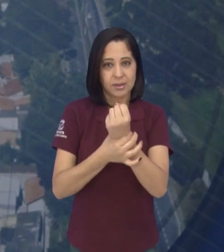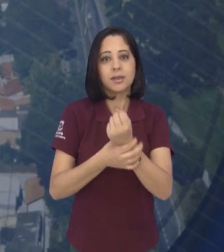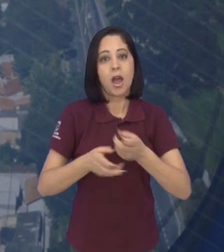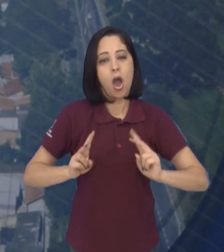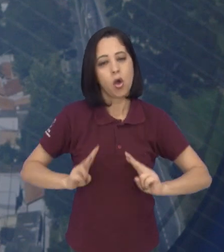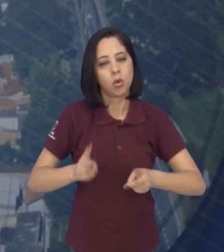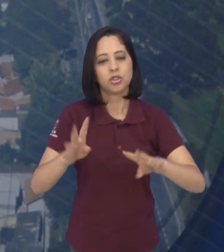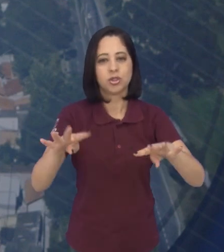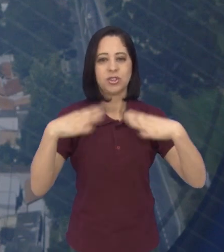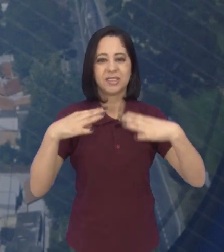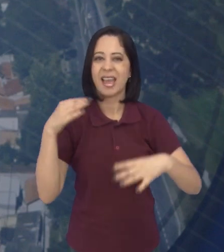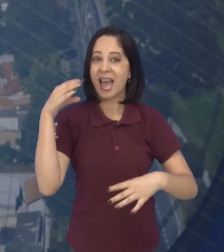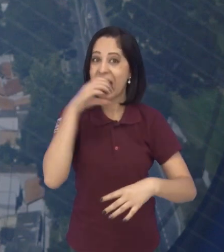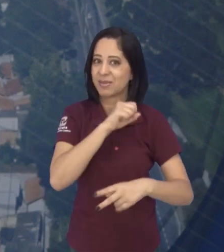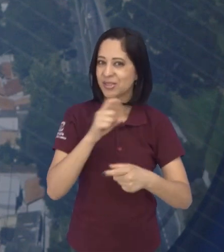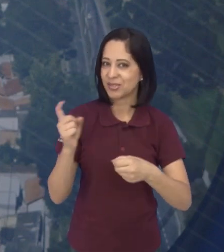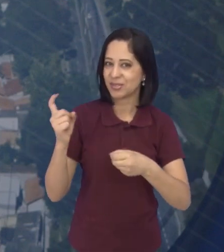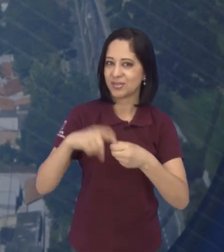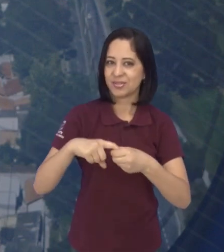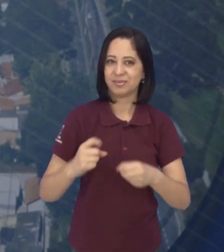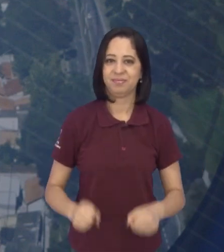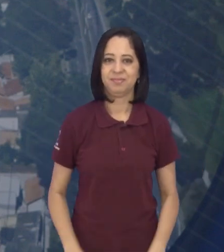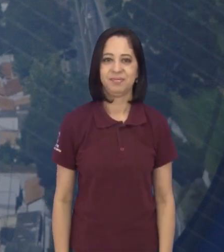gente porque é rapidinho, voltamos já.